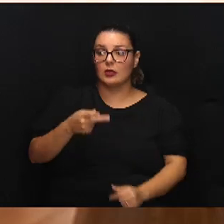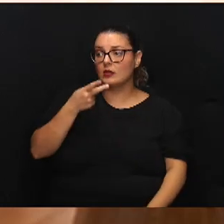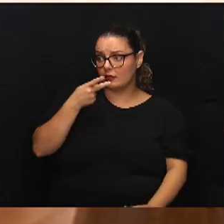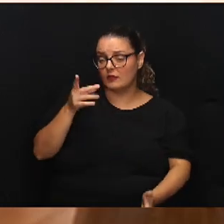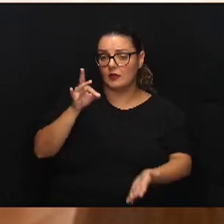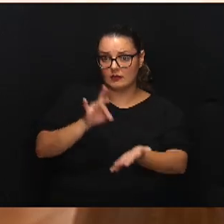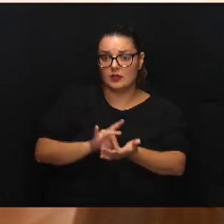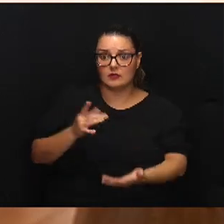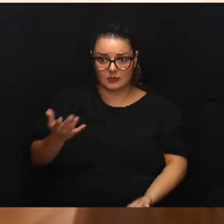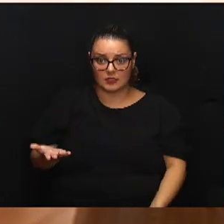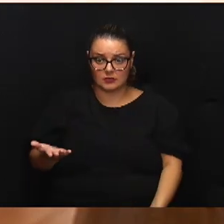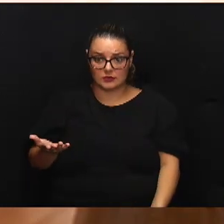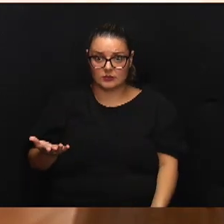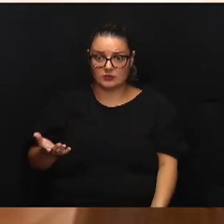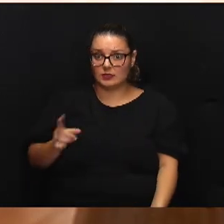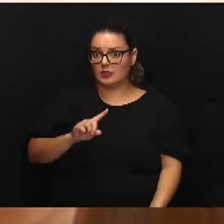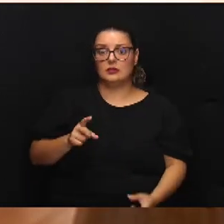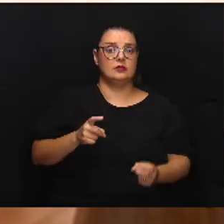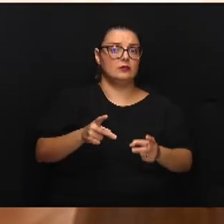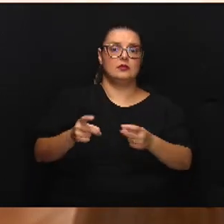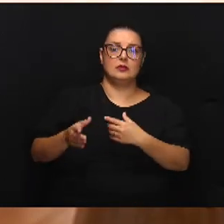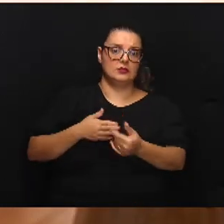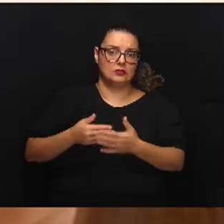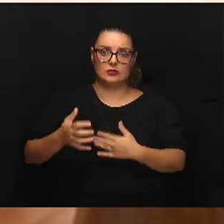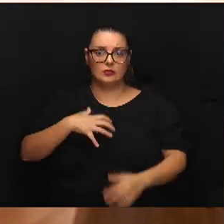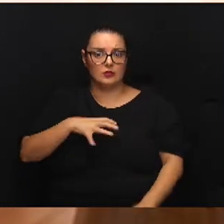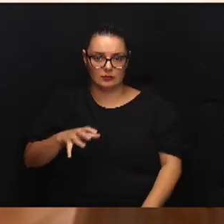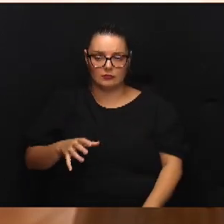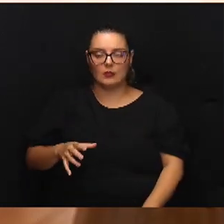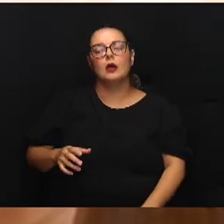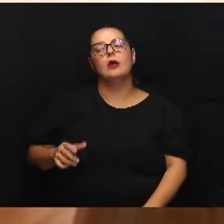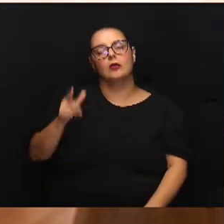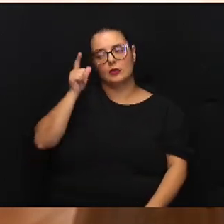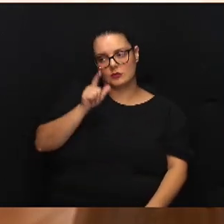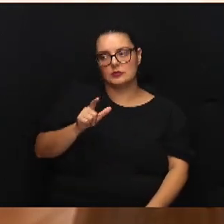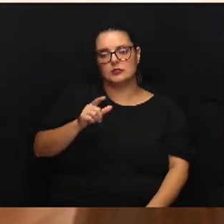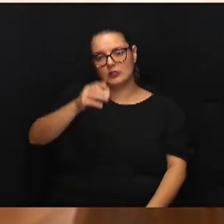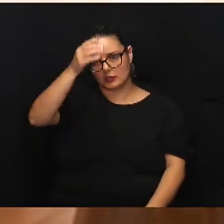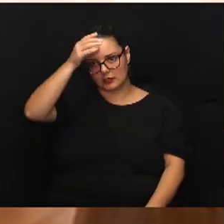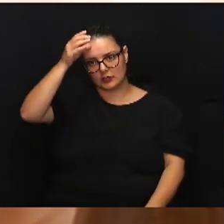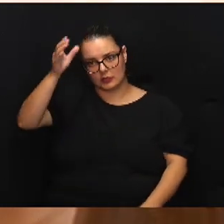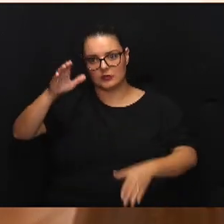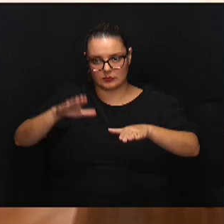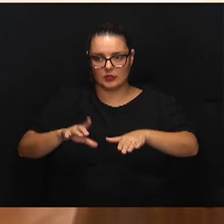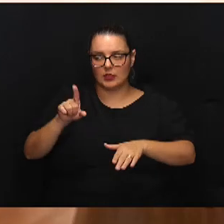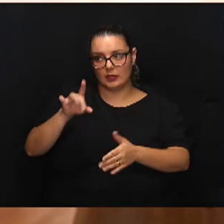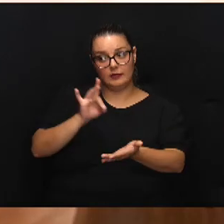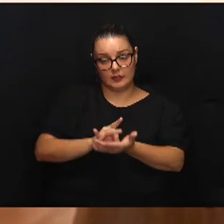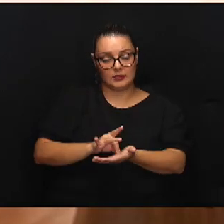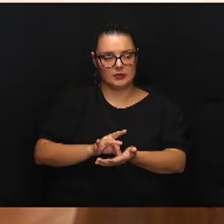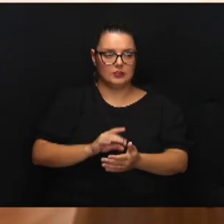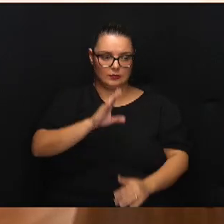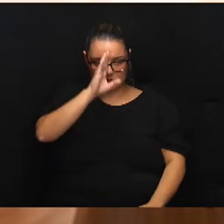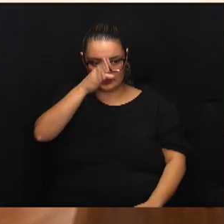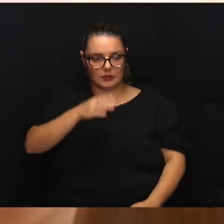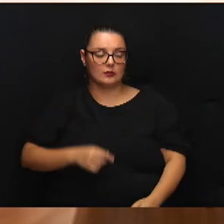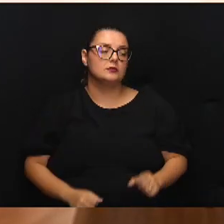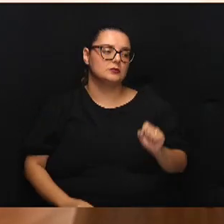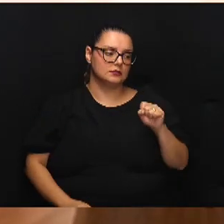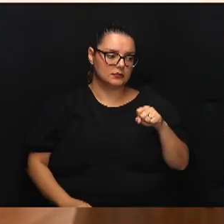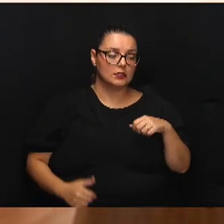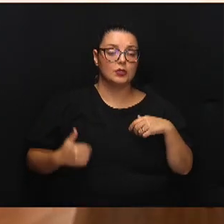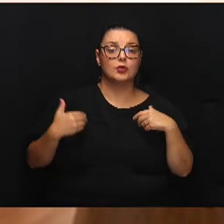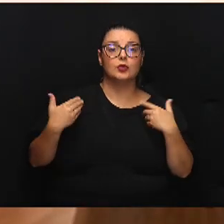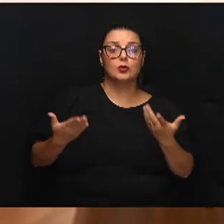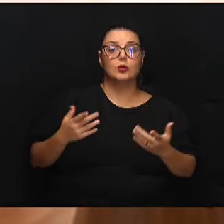para elas, né? Não vender de qualquer forma, a gente conquista cliente. Então, acho que esse é o principal, é a verdade. E qual